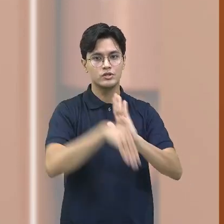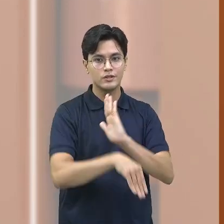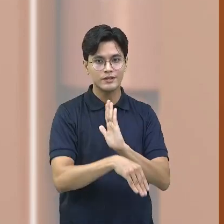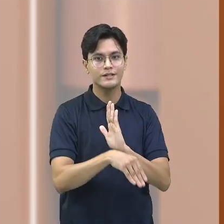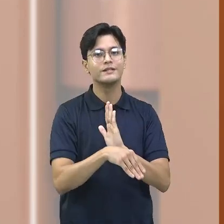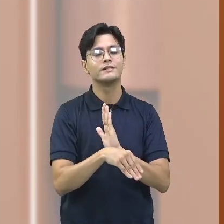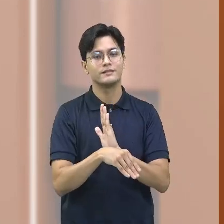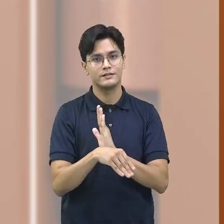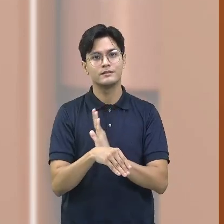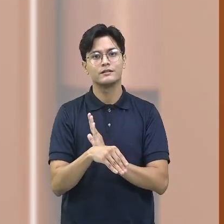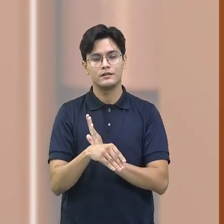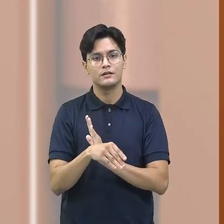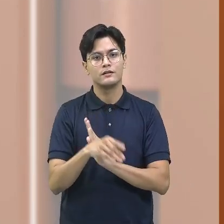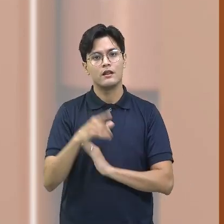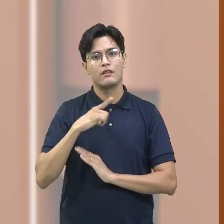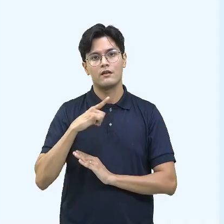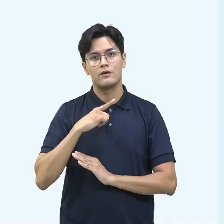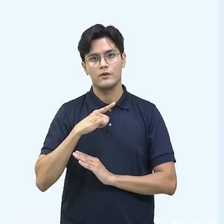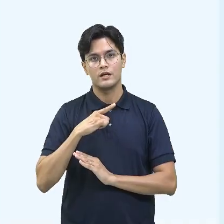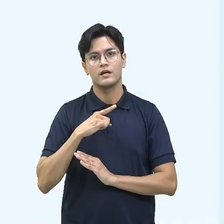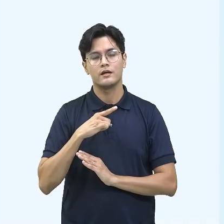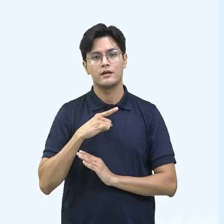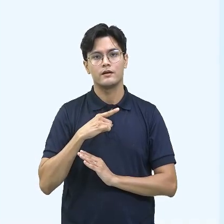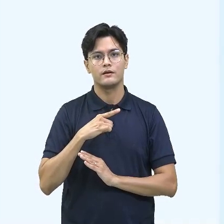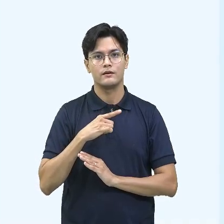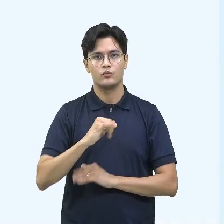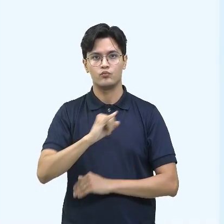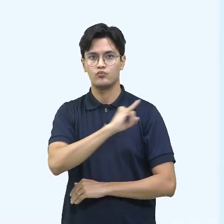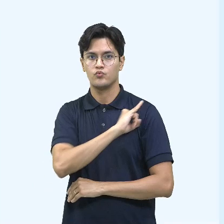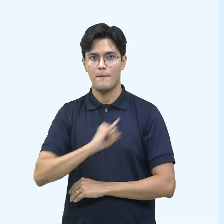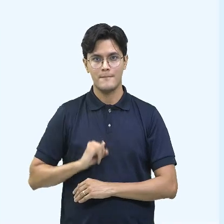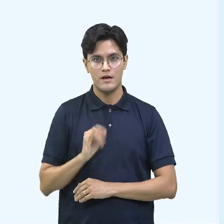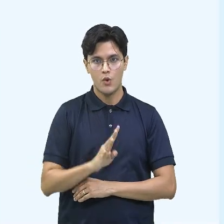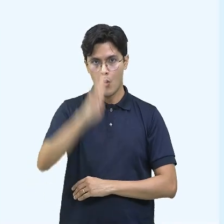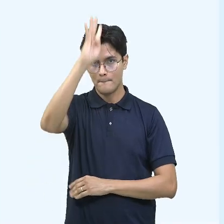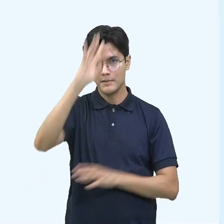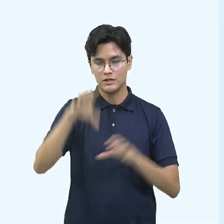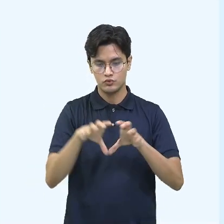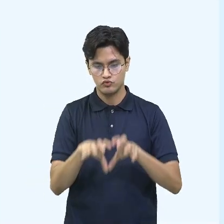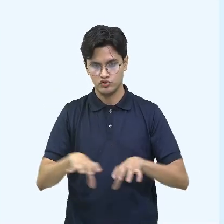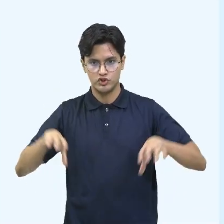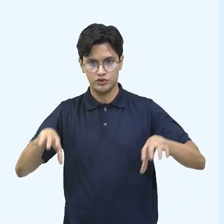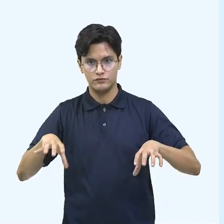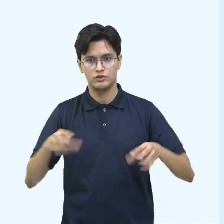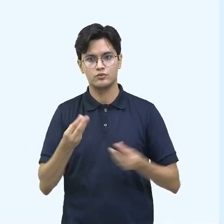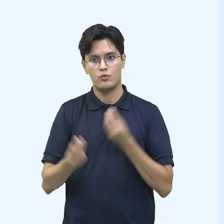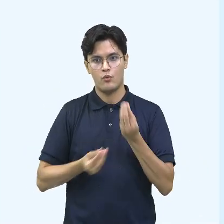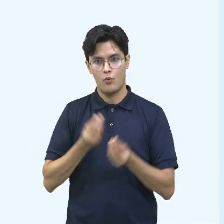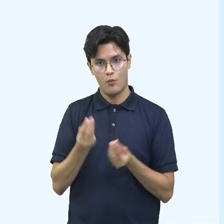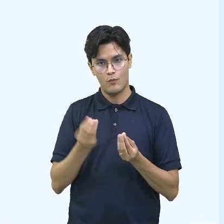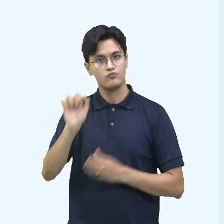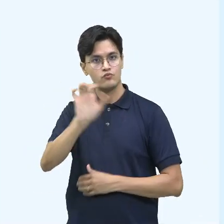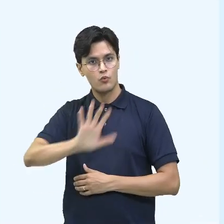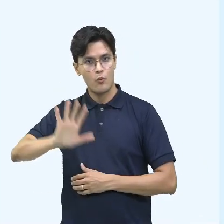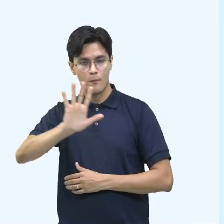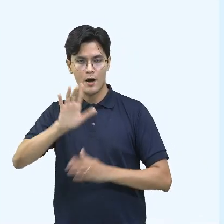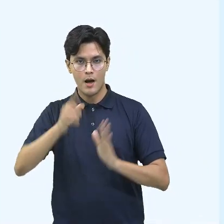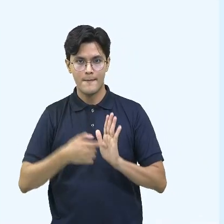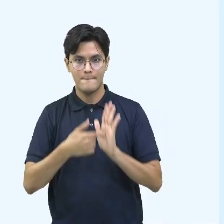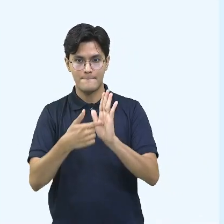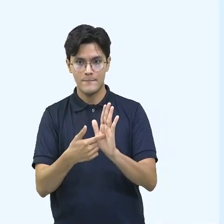ressaltar a divisão do Império Romano. No nosso mapa, podemos observar